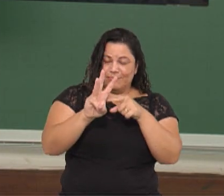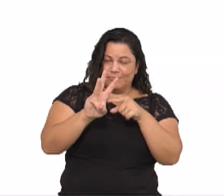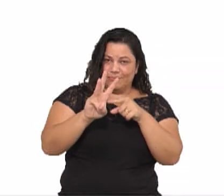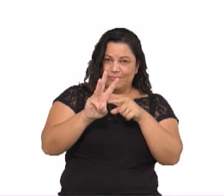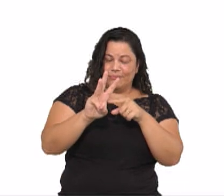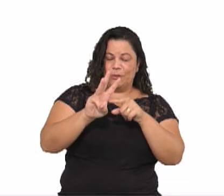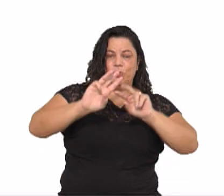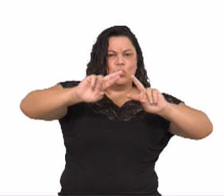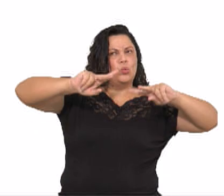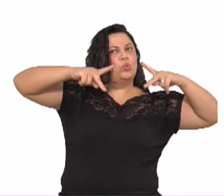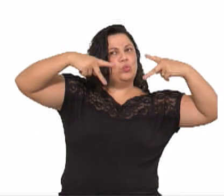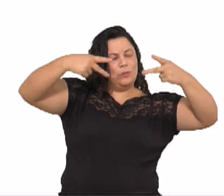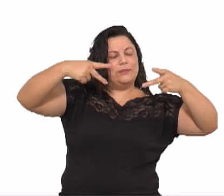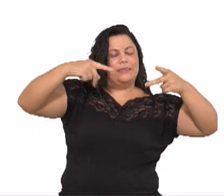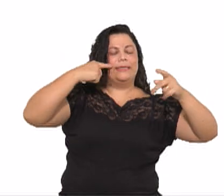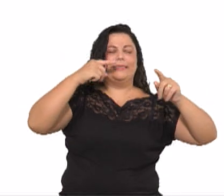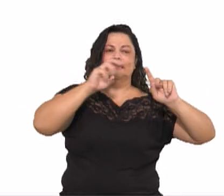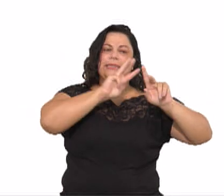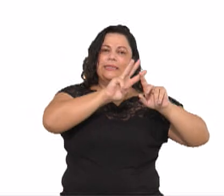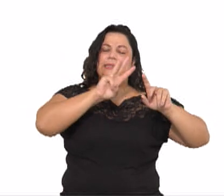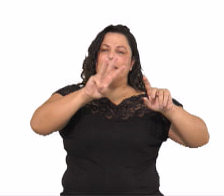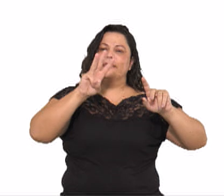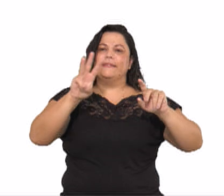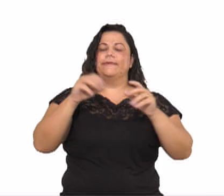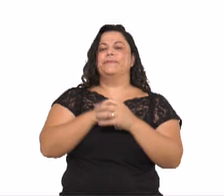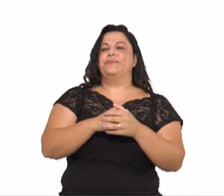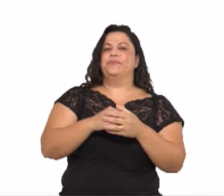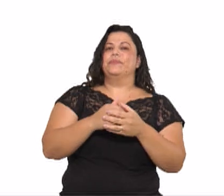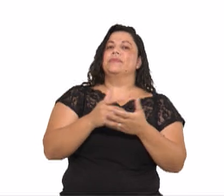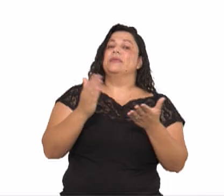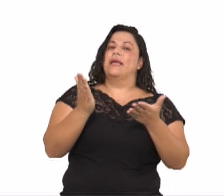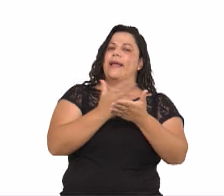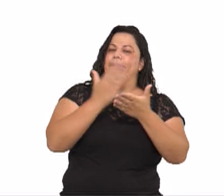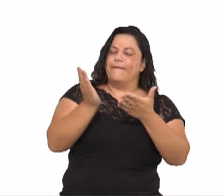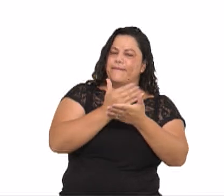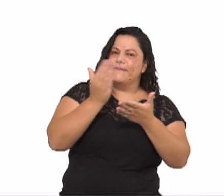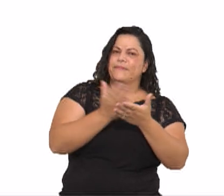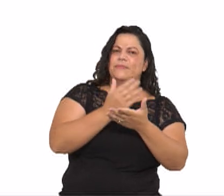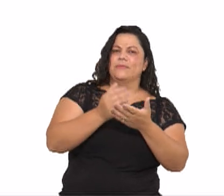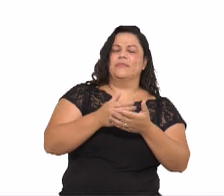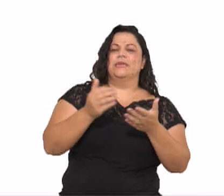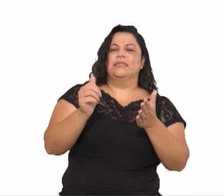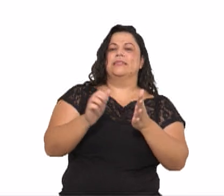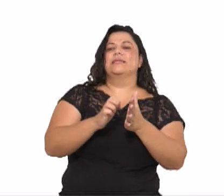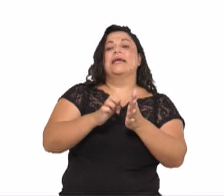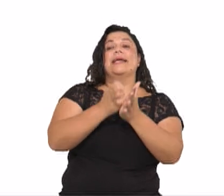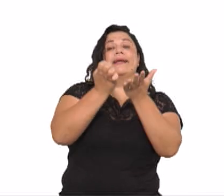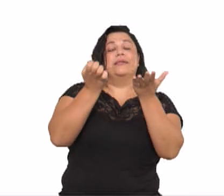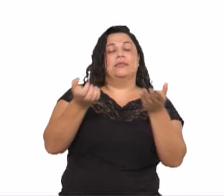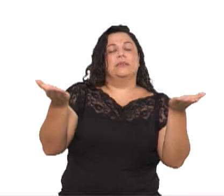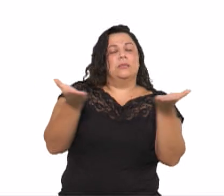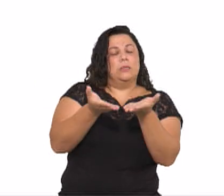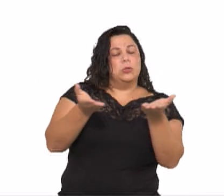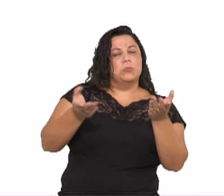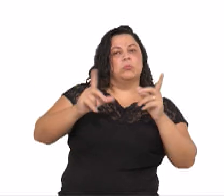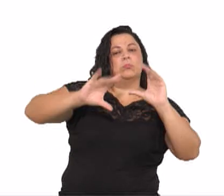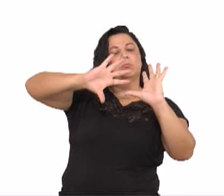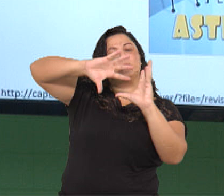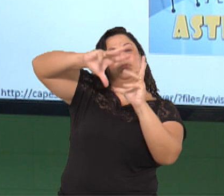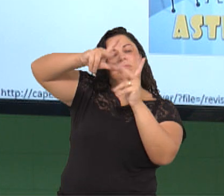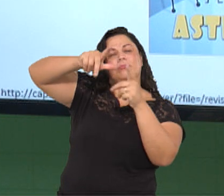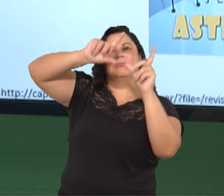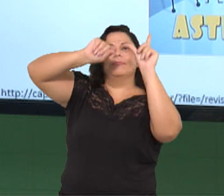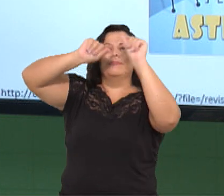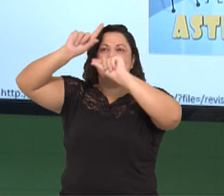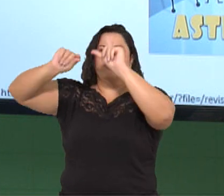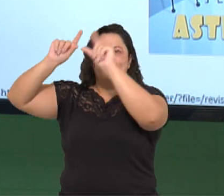digitar no Google, revista Ciência Hoje das Crianças, edição Astronomia, que você vai ter o acesso, você vai fazer